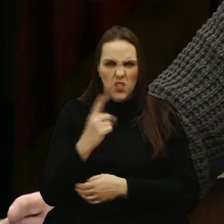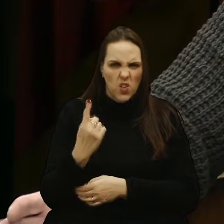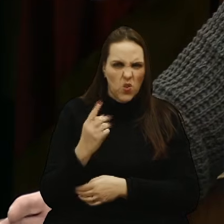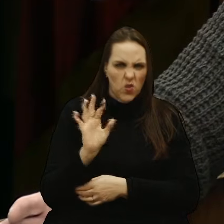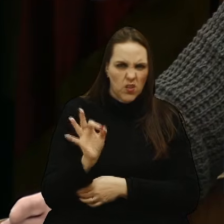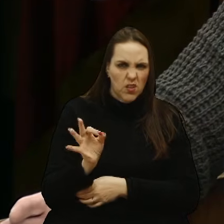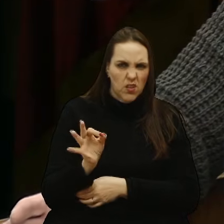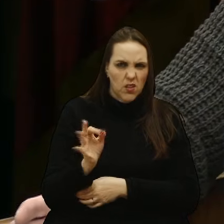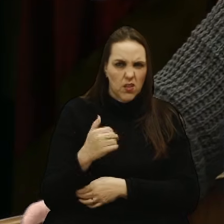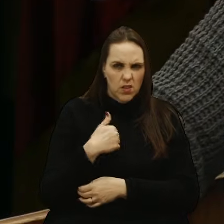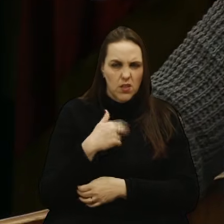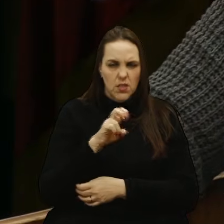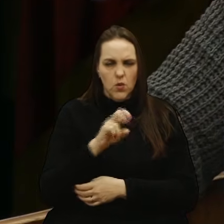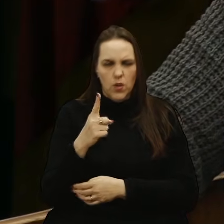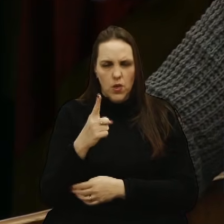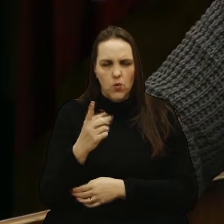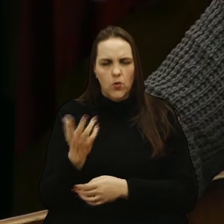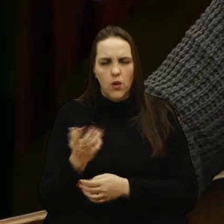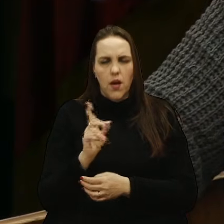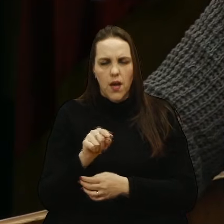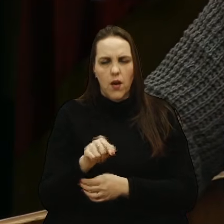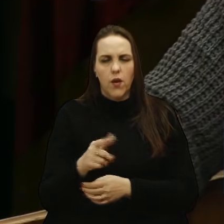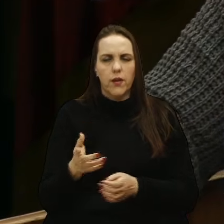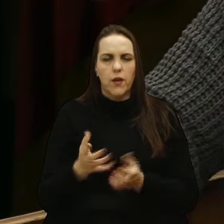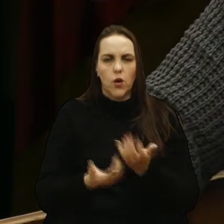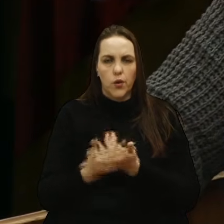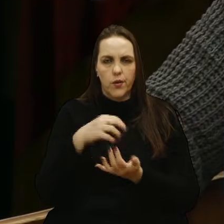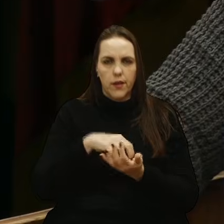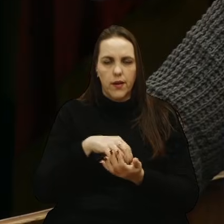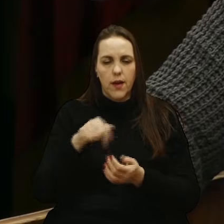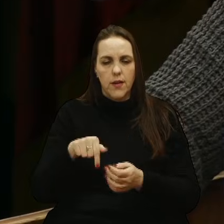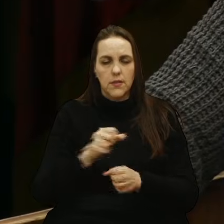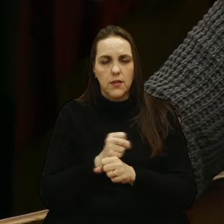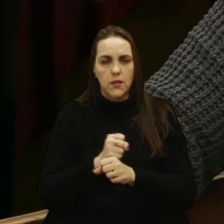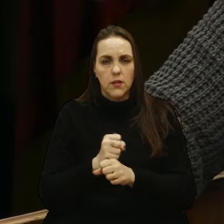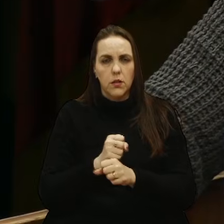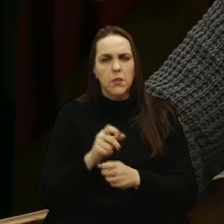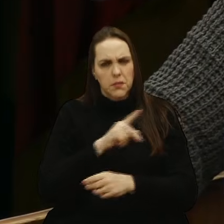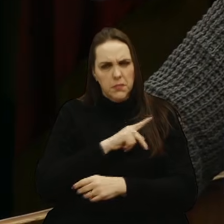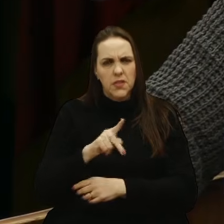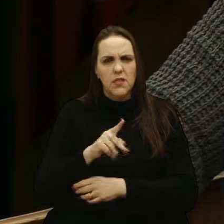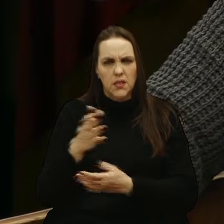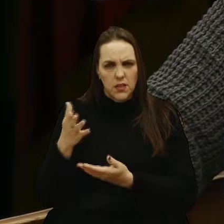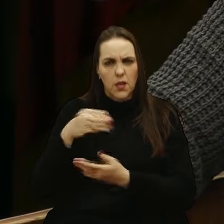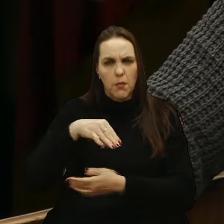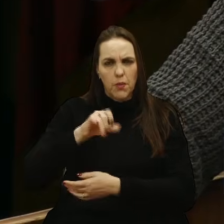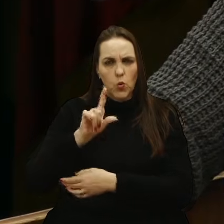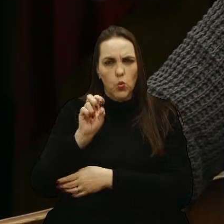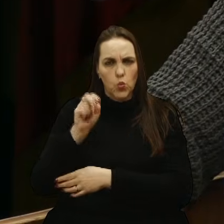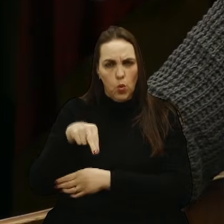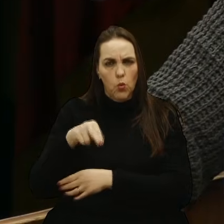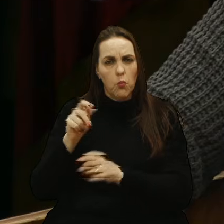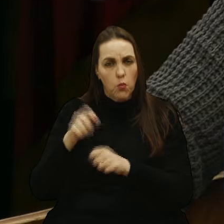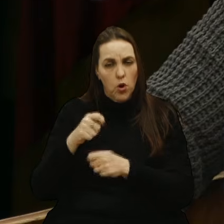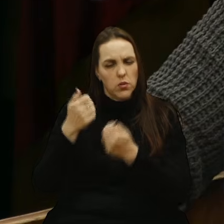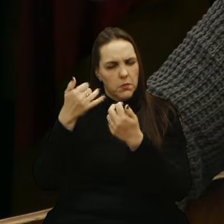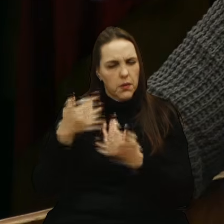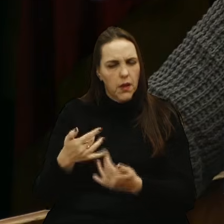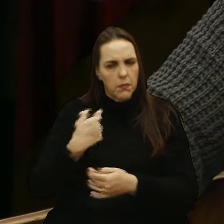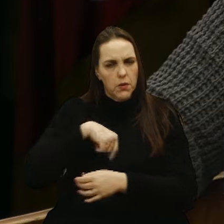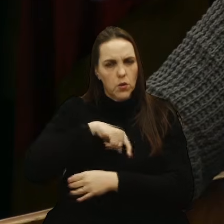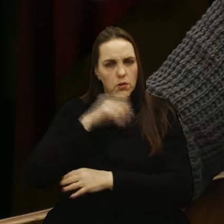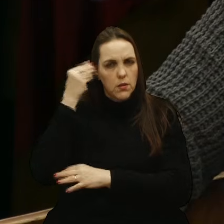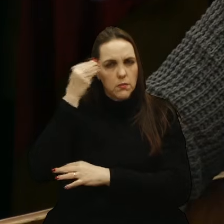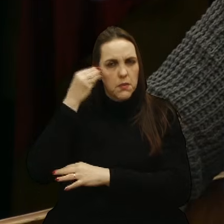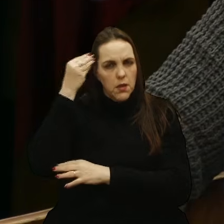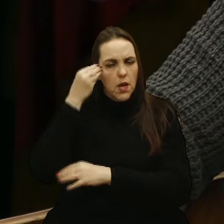né, esse ano, 51 esse ano, tá? Mas, presidente Milton, se puder colocar também um pouquinho da experiência de